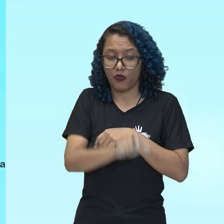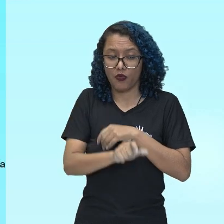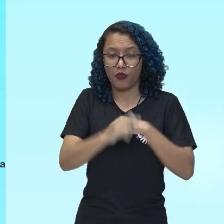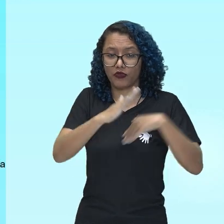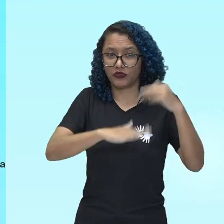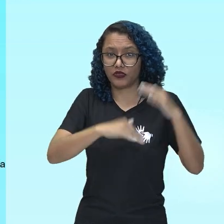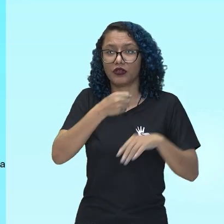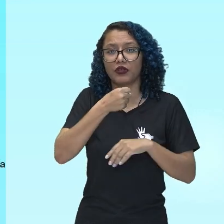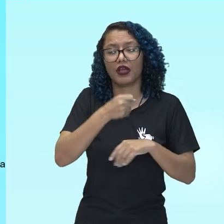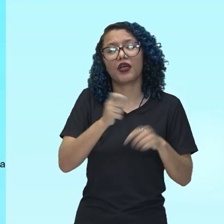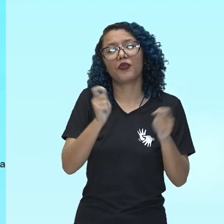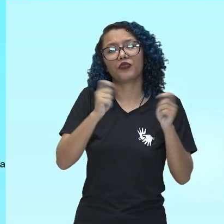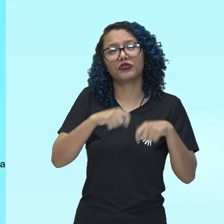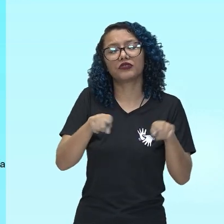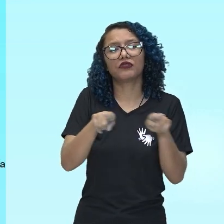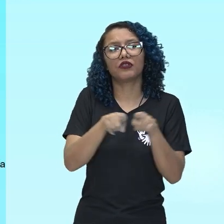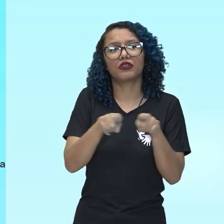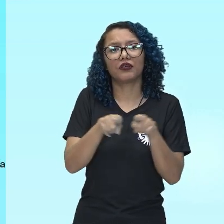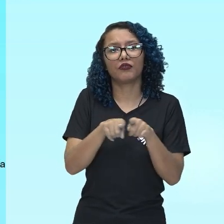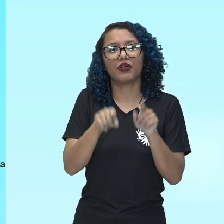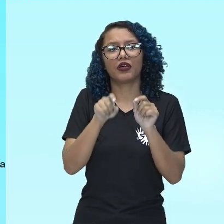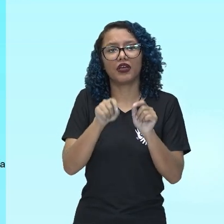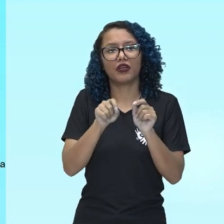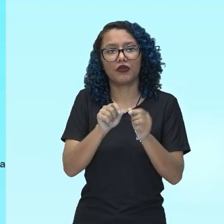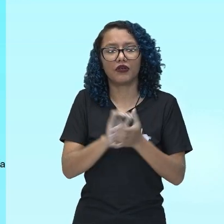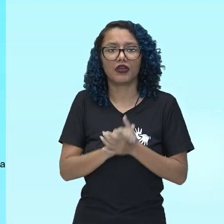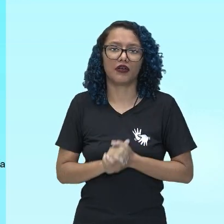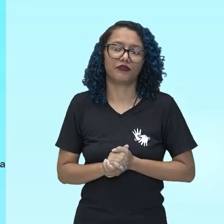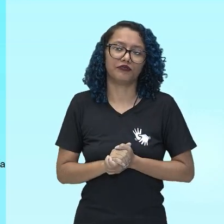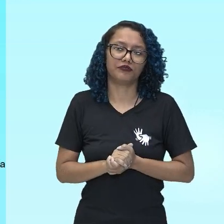mais tendencioso a uma certa